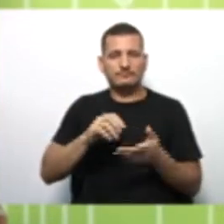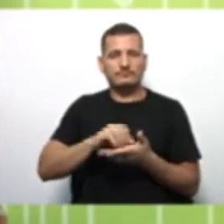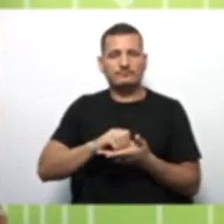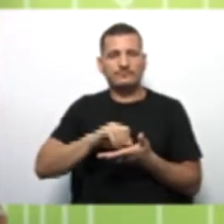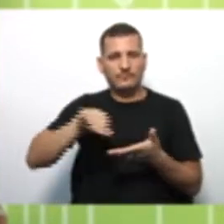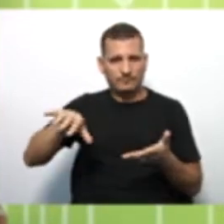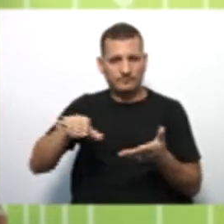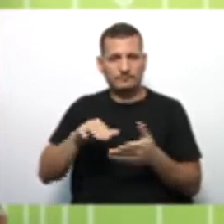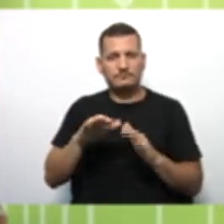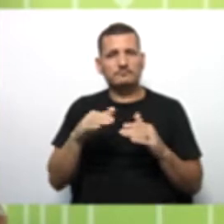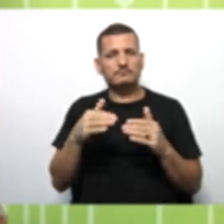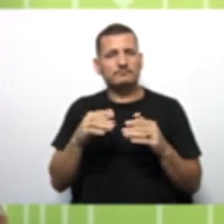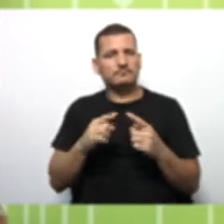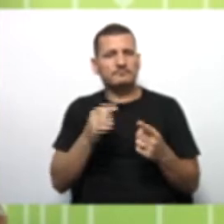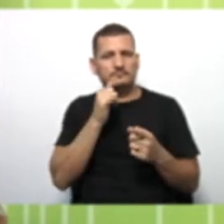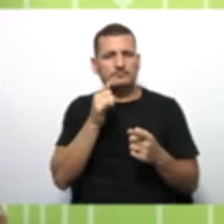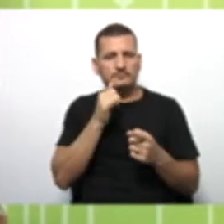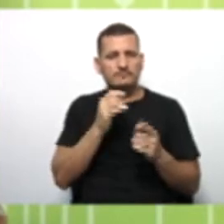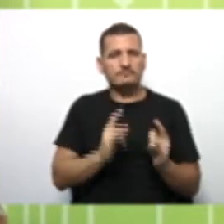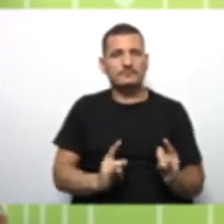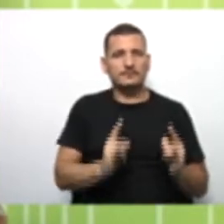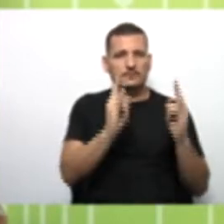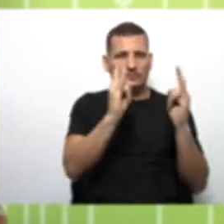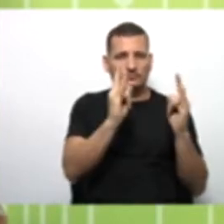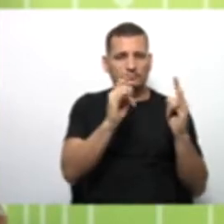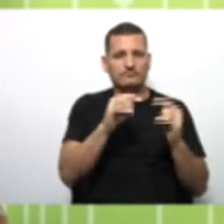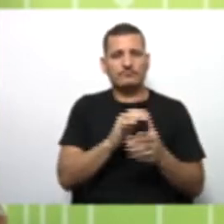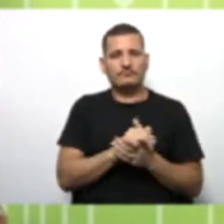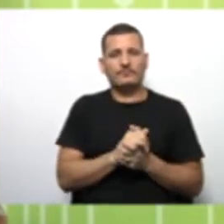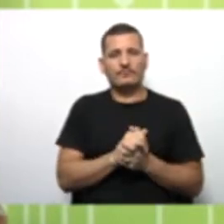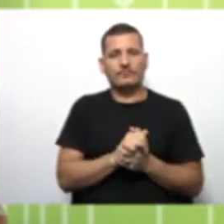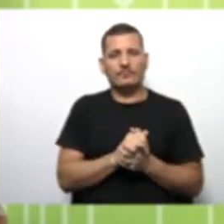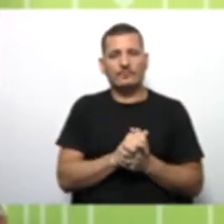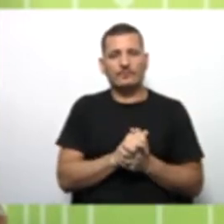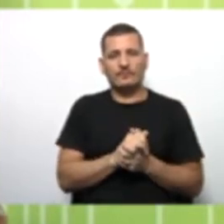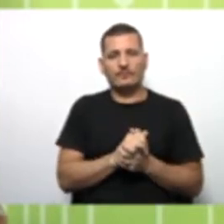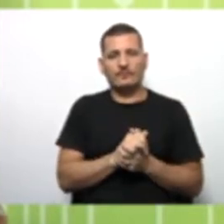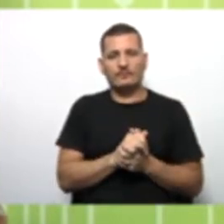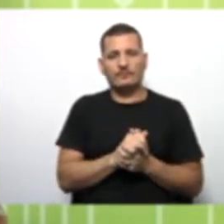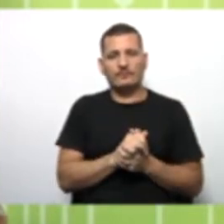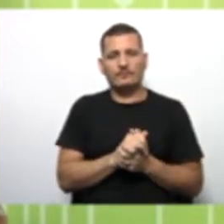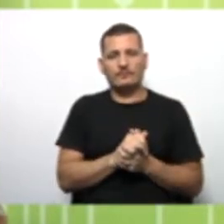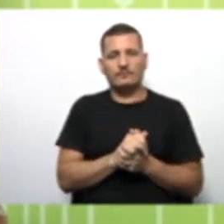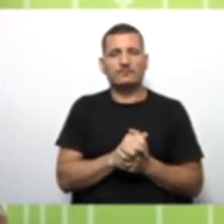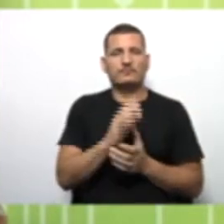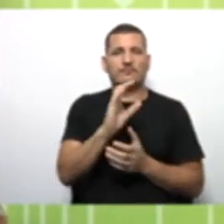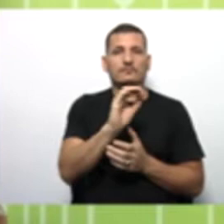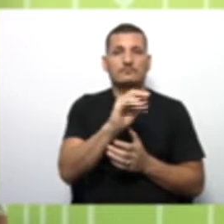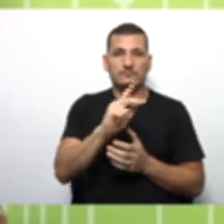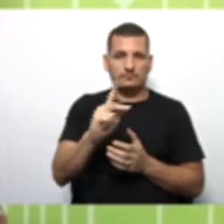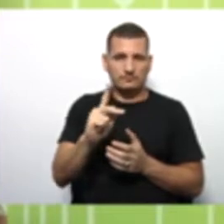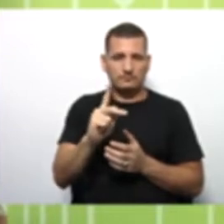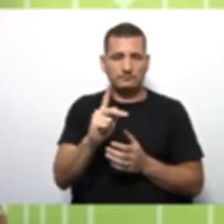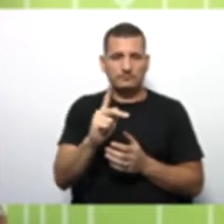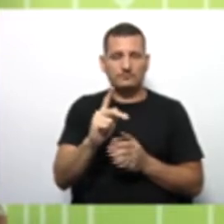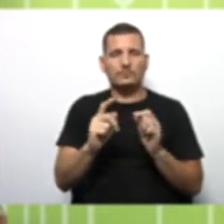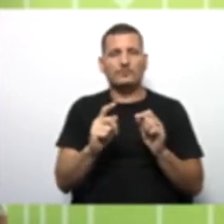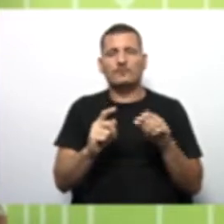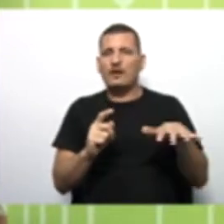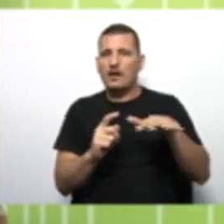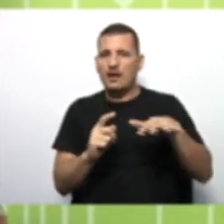vai fazer a mudança de um prédio, um risco que você tem de colocar lá, sede da minha cooperativa, vou mudar lá da zona